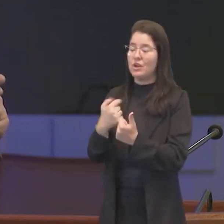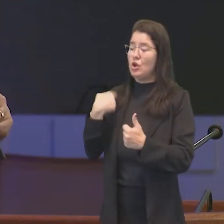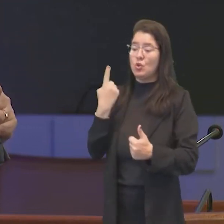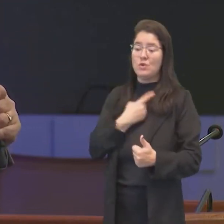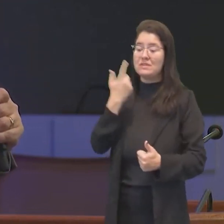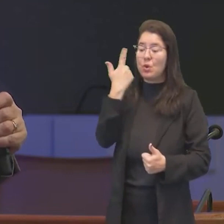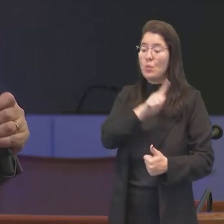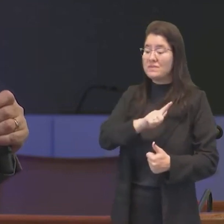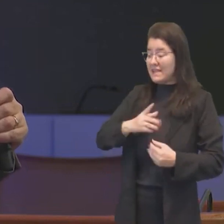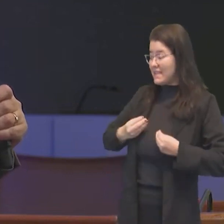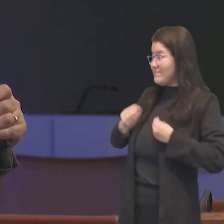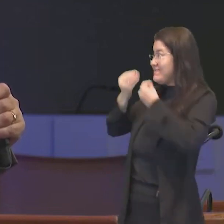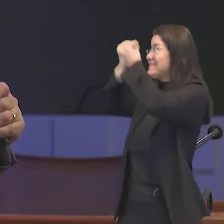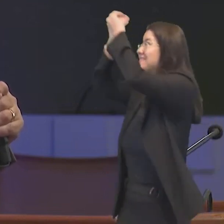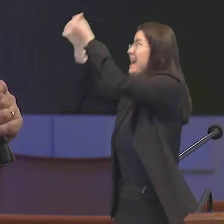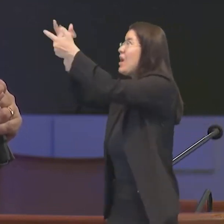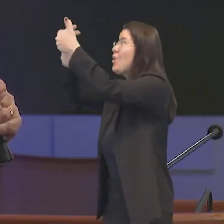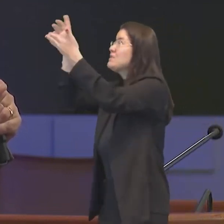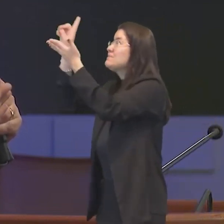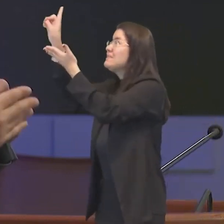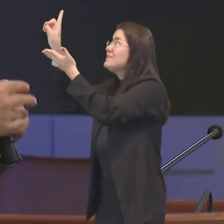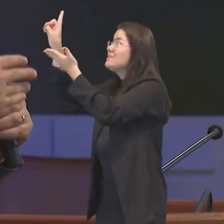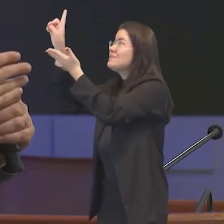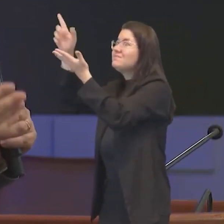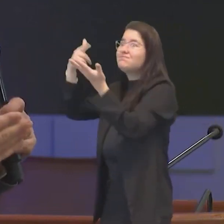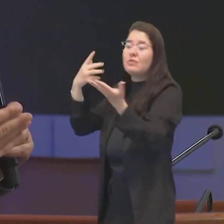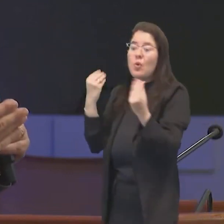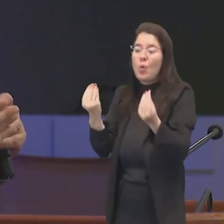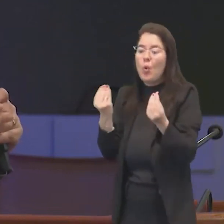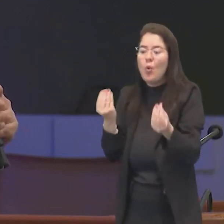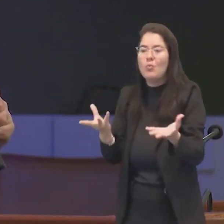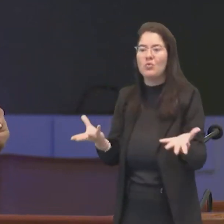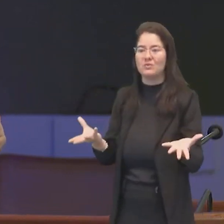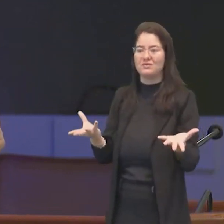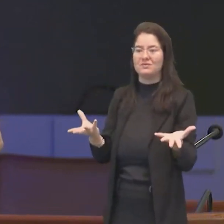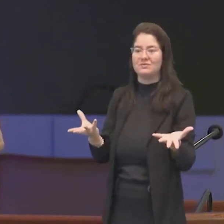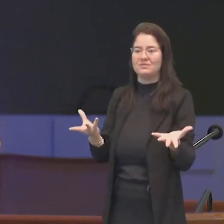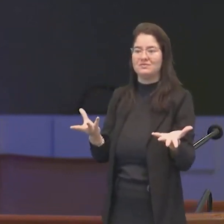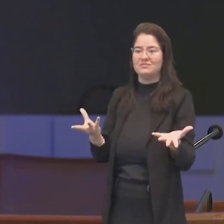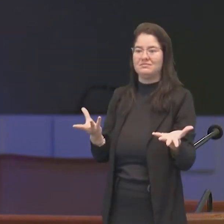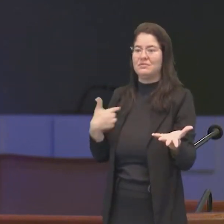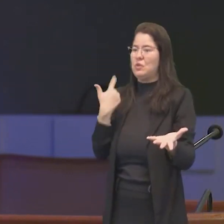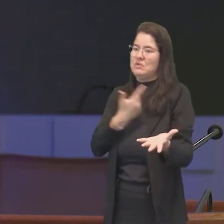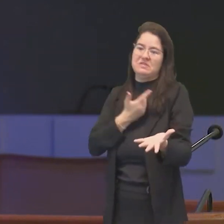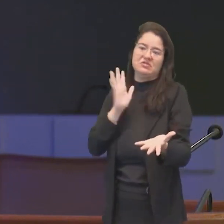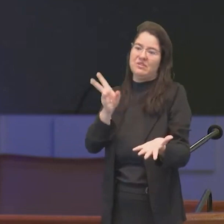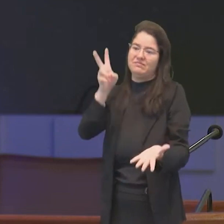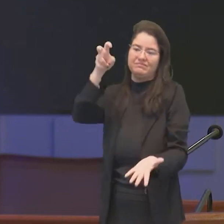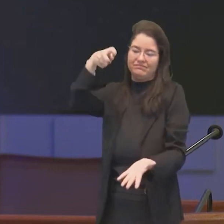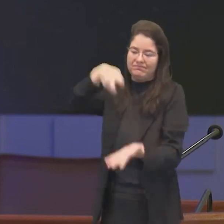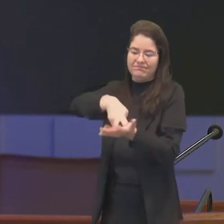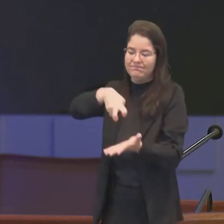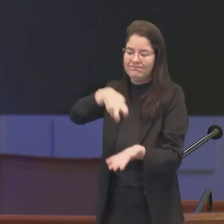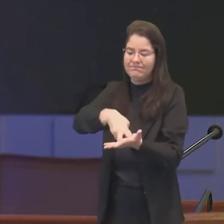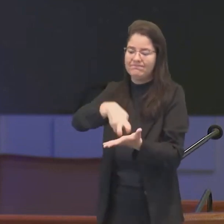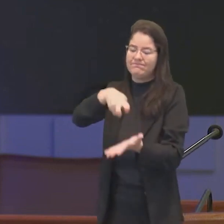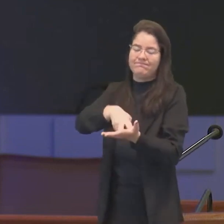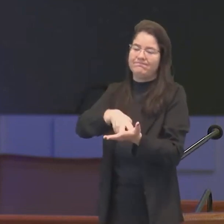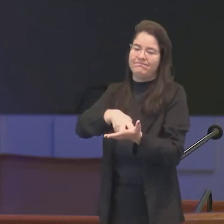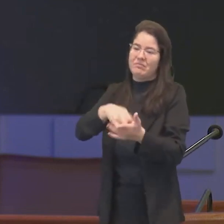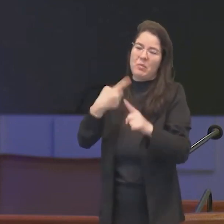ele está perdido, ele está condenado, mas alguém teve que